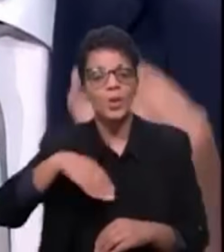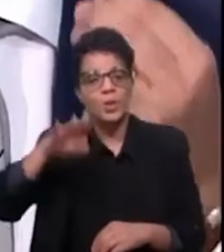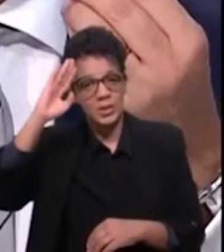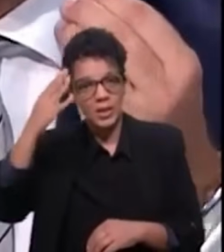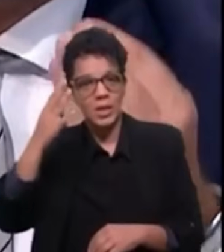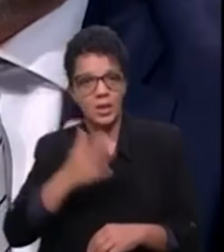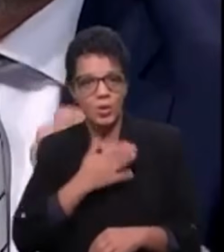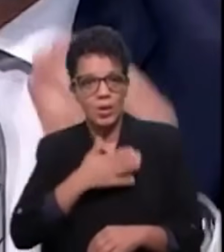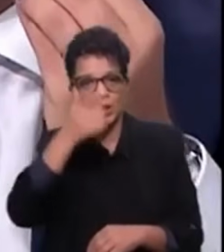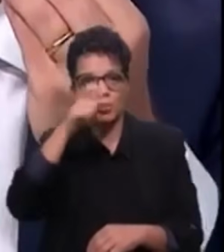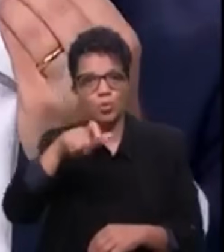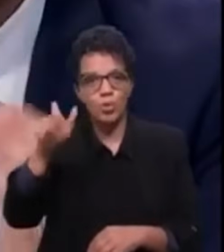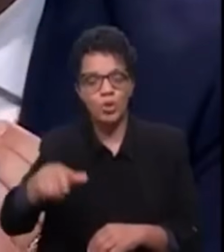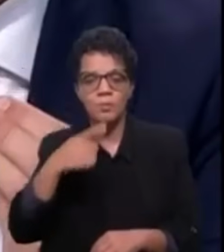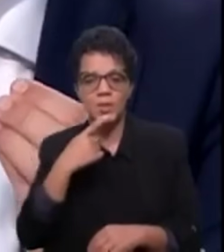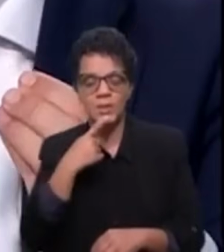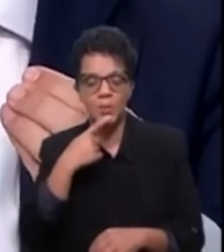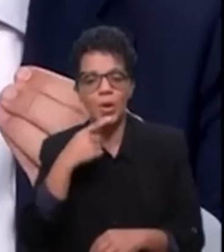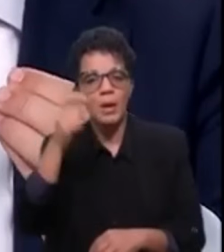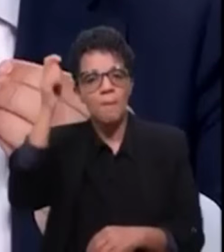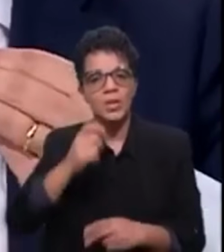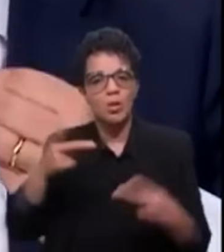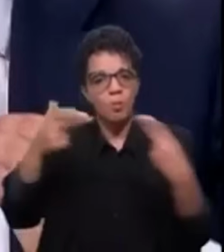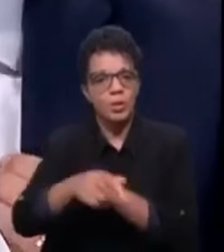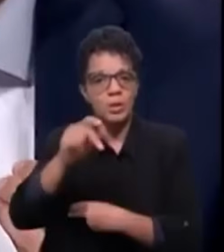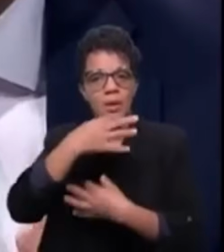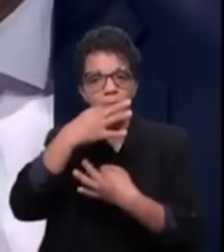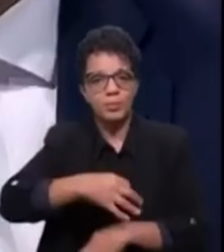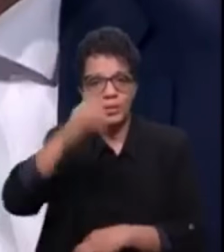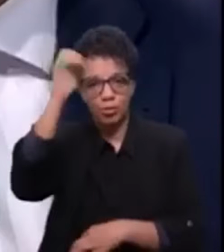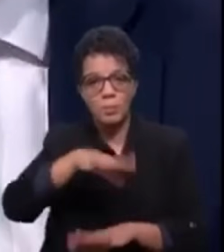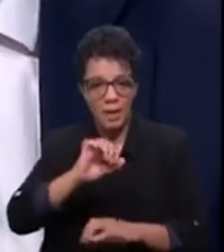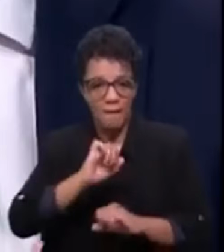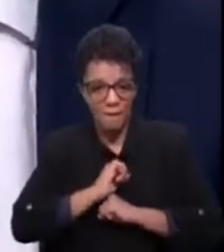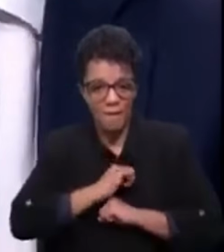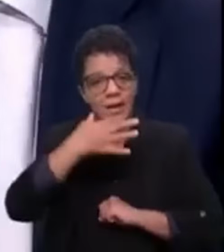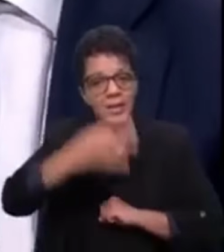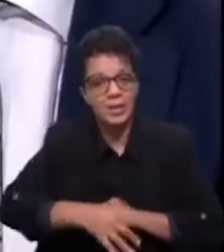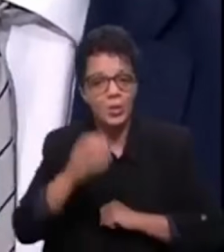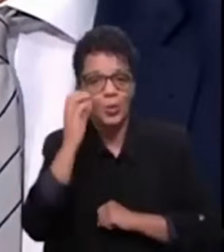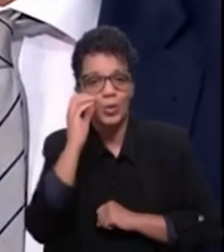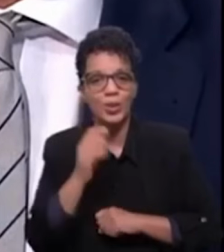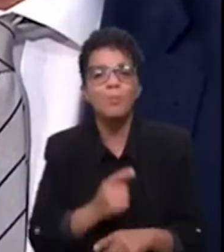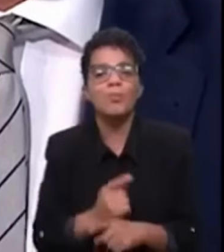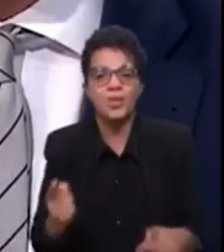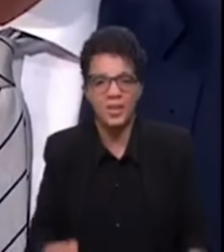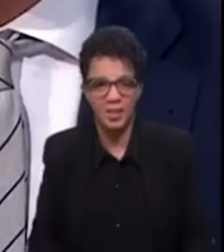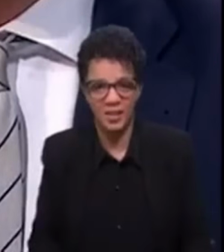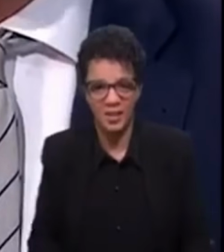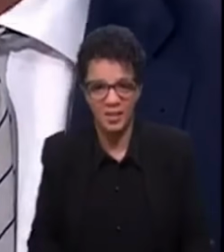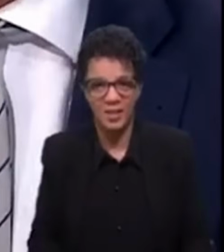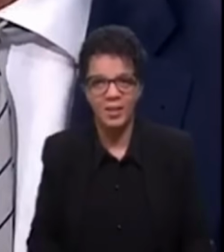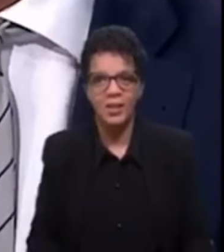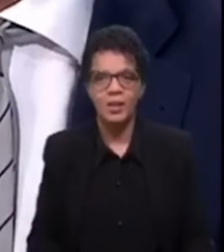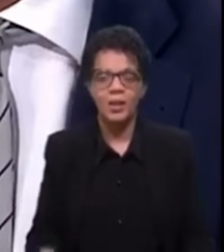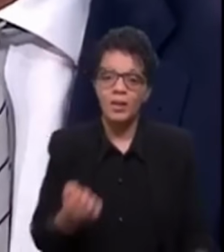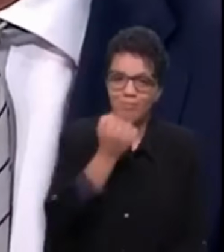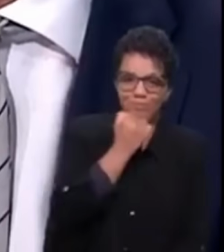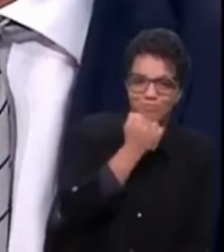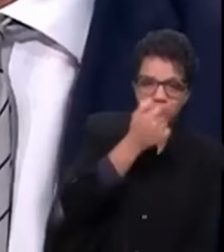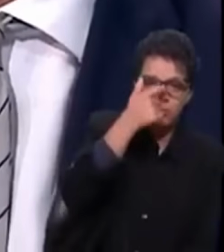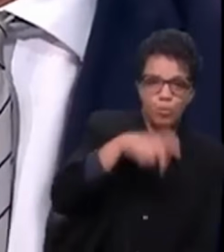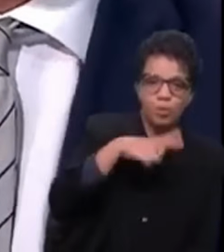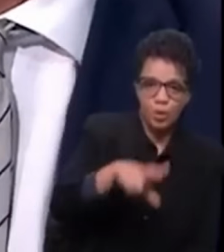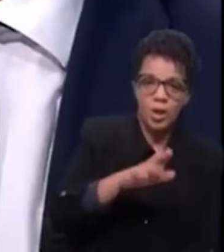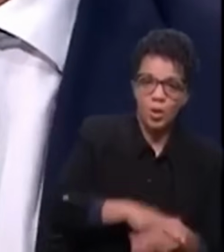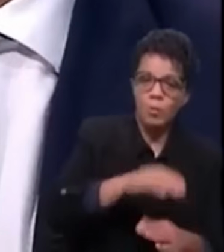ouce pensões que ningém acredita na sua subida de pensões Mas na minha acred não se ria dos portuges que